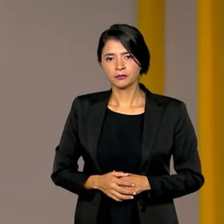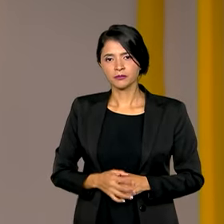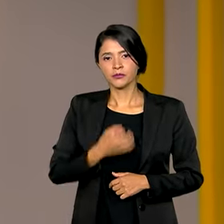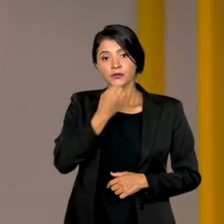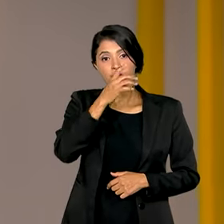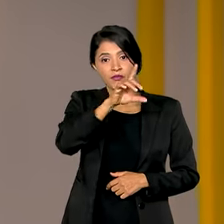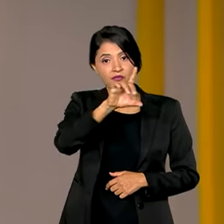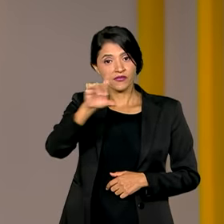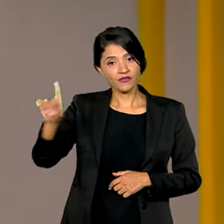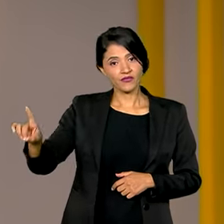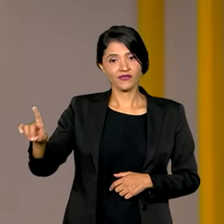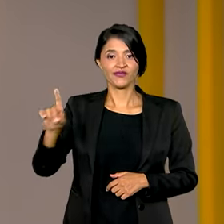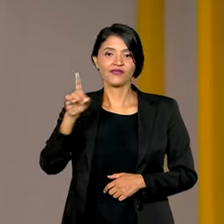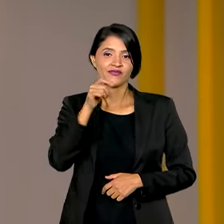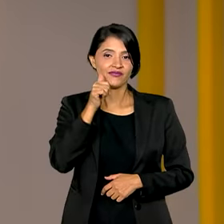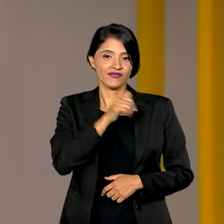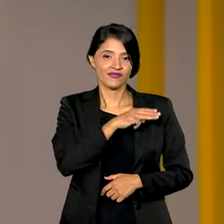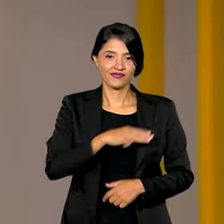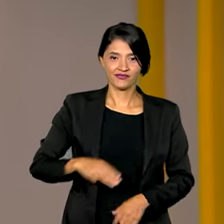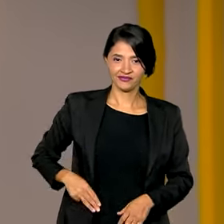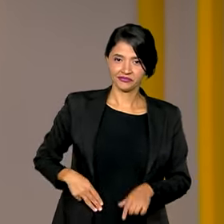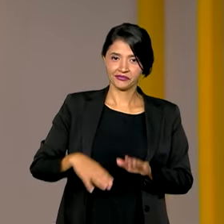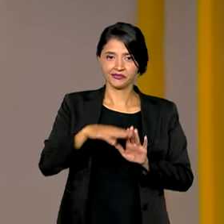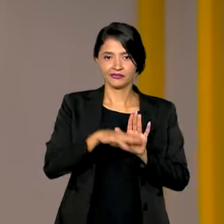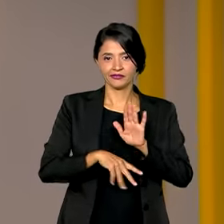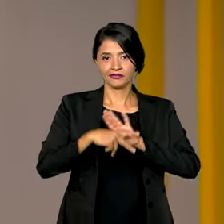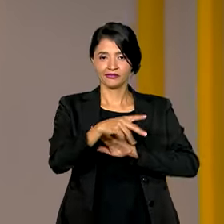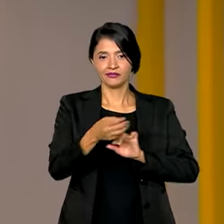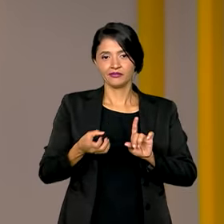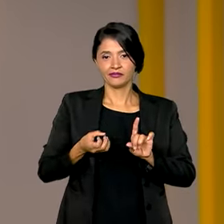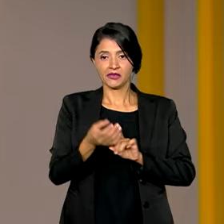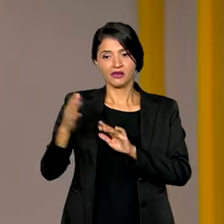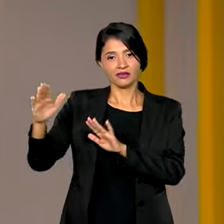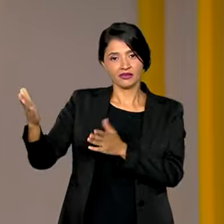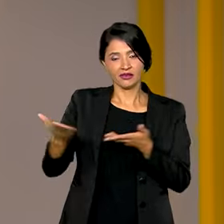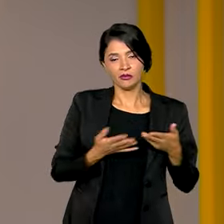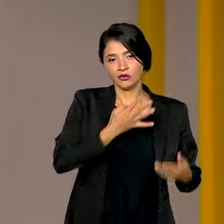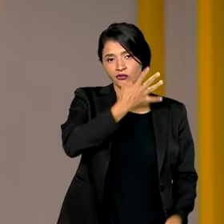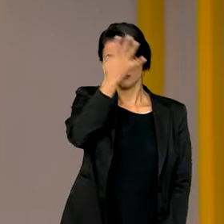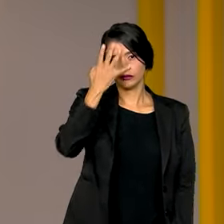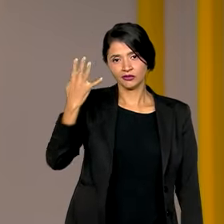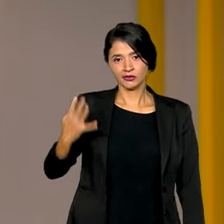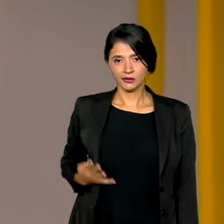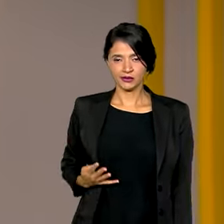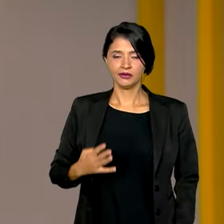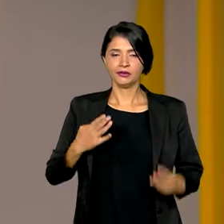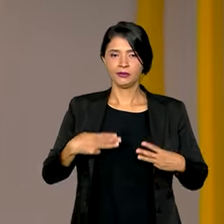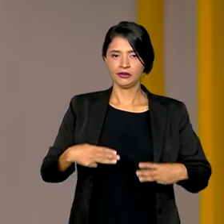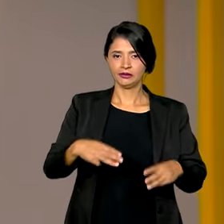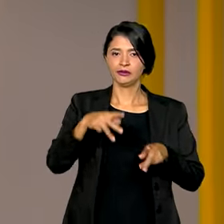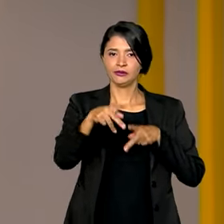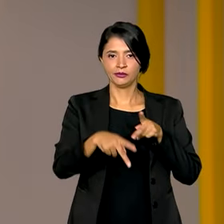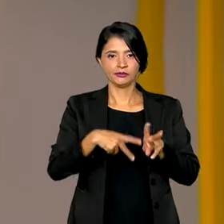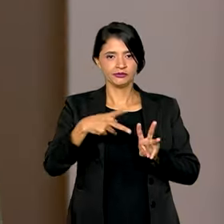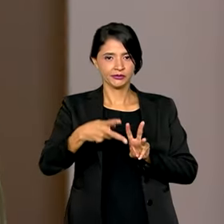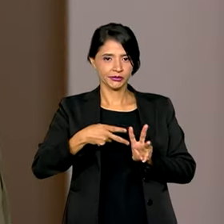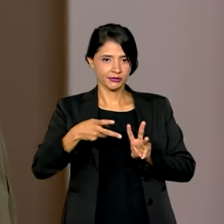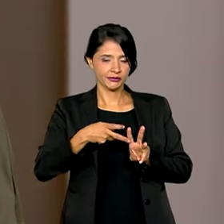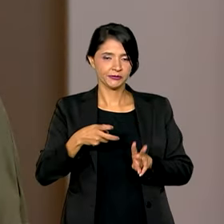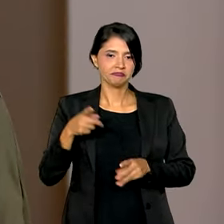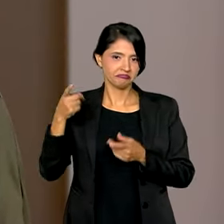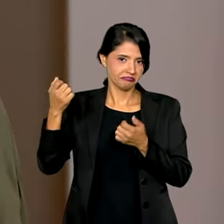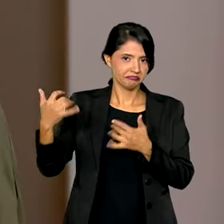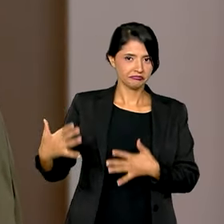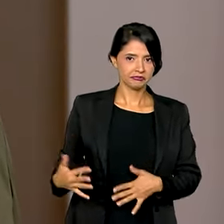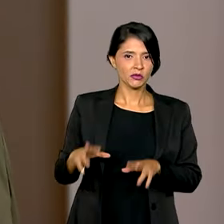O Bom Dia Ministra, programa aqui do Canal Gov, recebeu hoje Sônia Guajajara, do Ministério dos Povos Indígenas. Ela